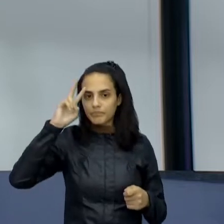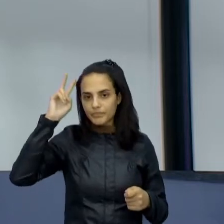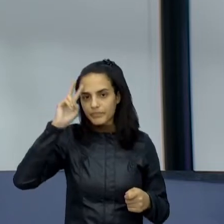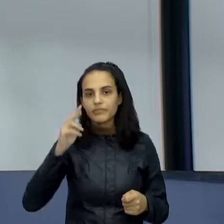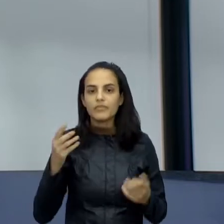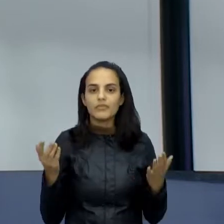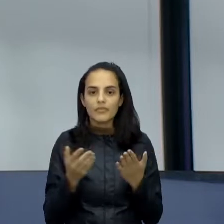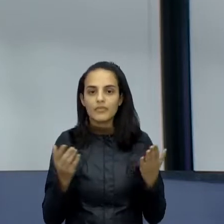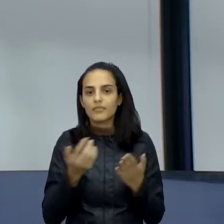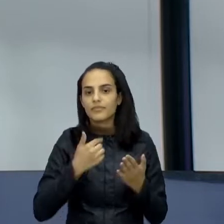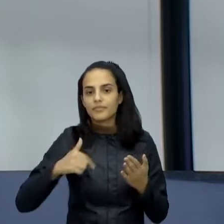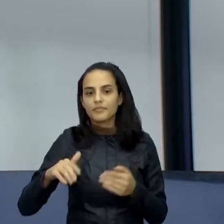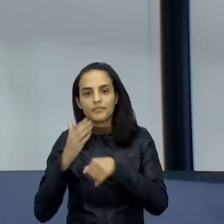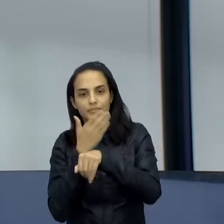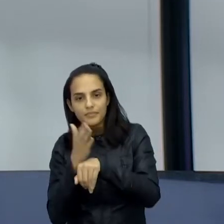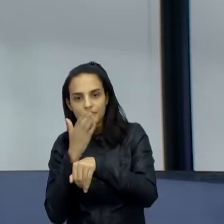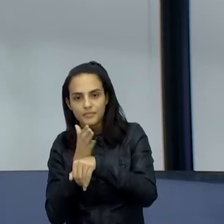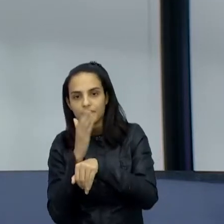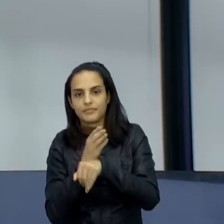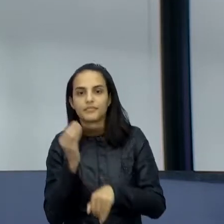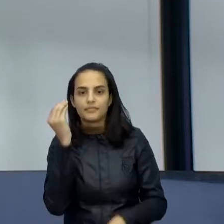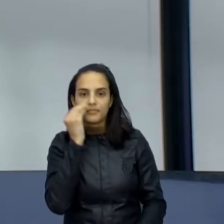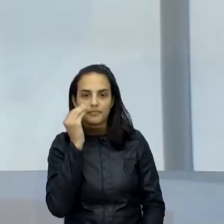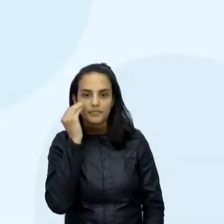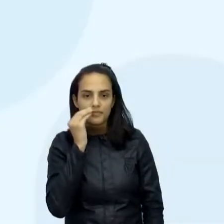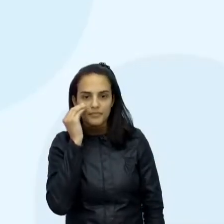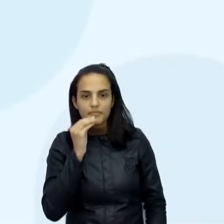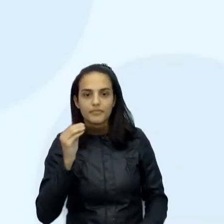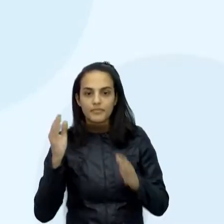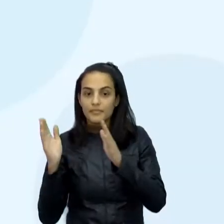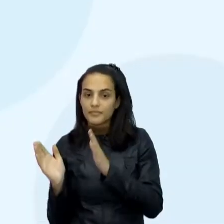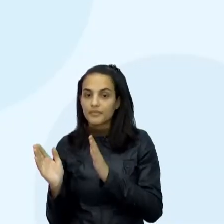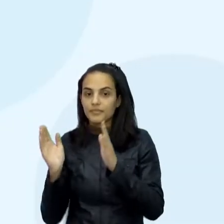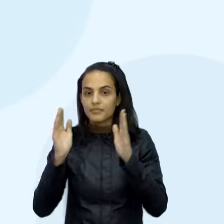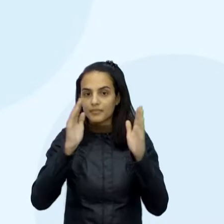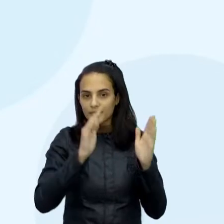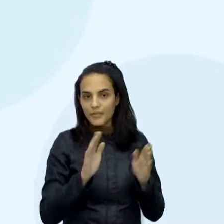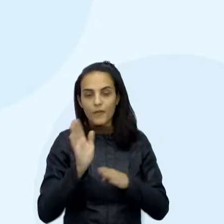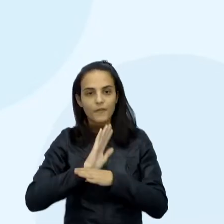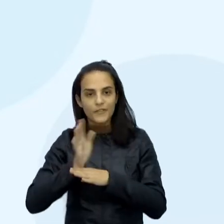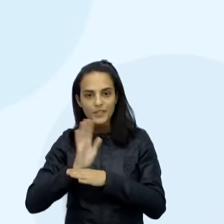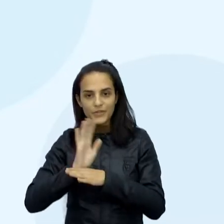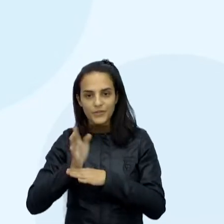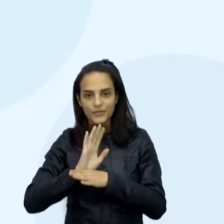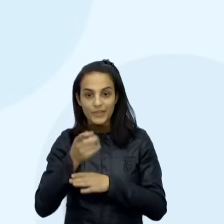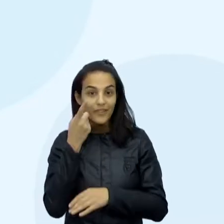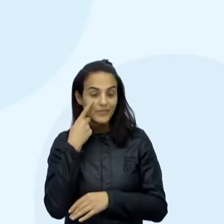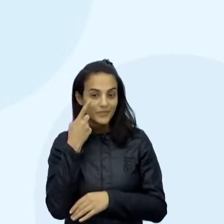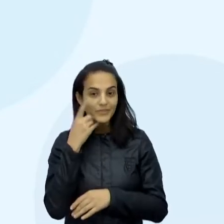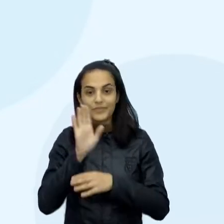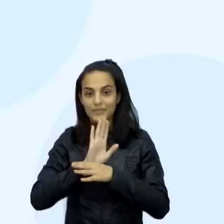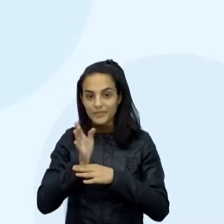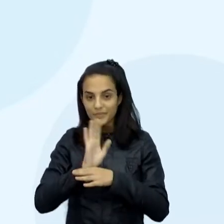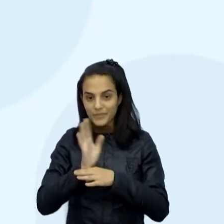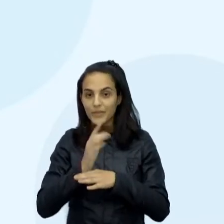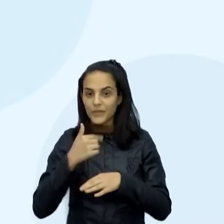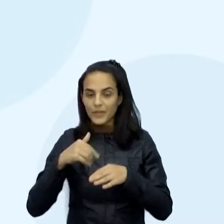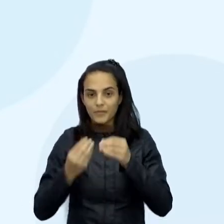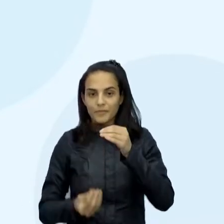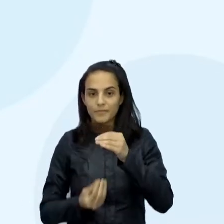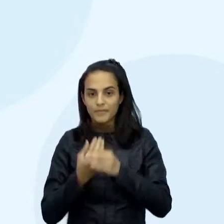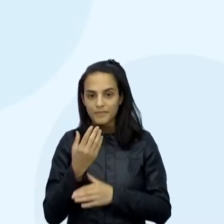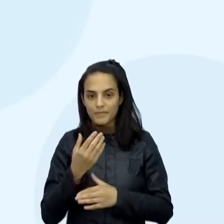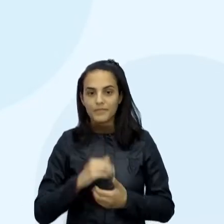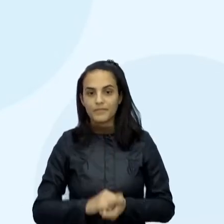nós vamos fazer uma prática experimental. Olha aqui, eu até passei aqui para vocês um vídeo, ó, vou até dar uma olhadinha que é o que a gente vai construir. Eu gravei